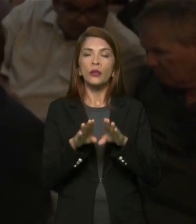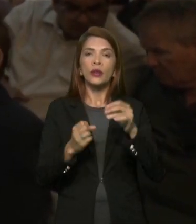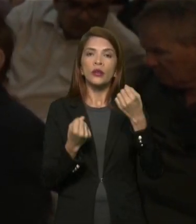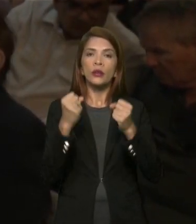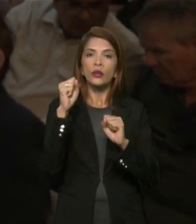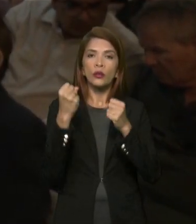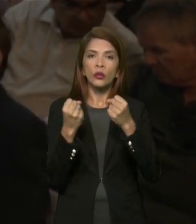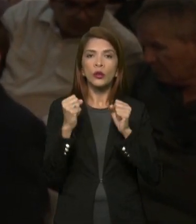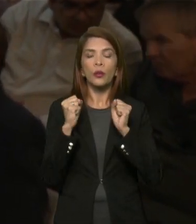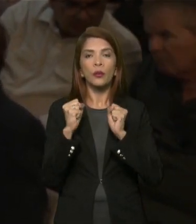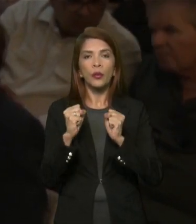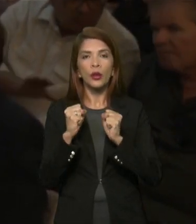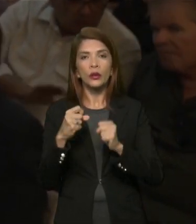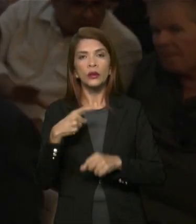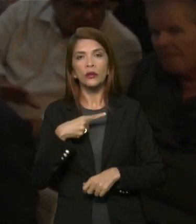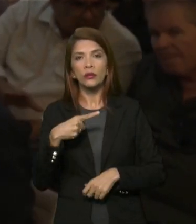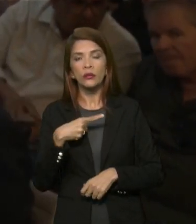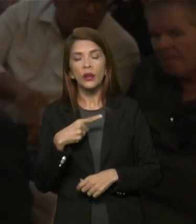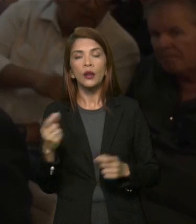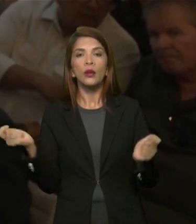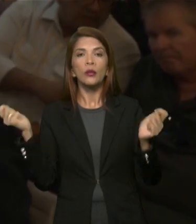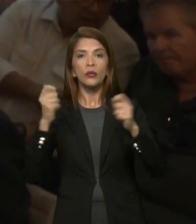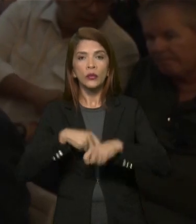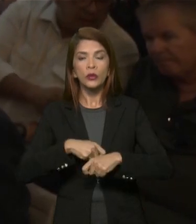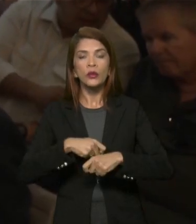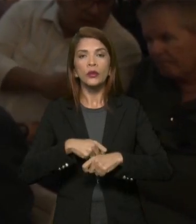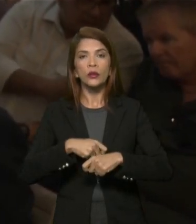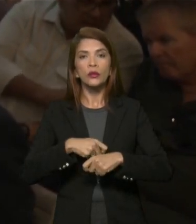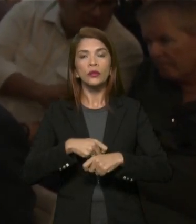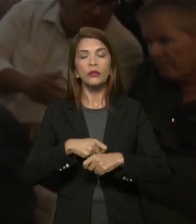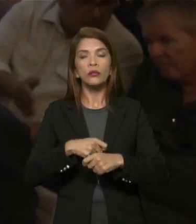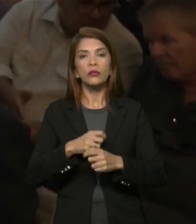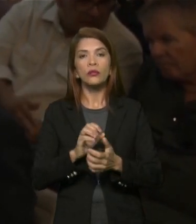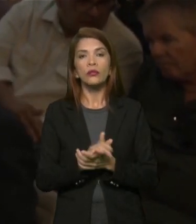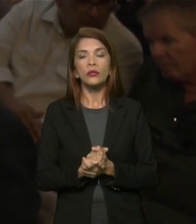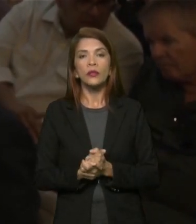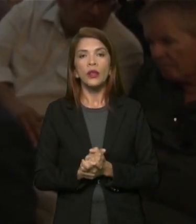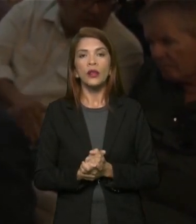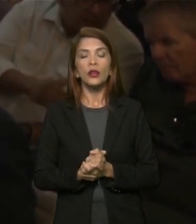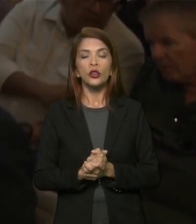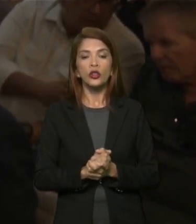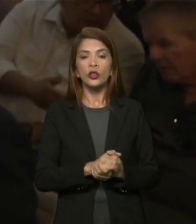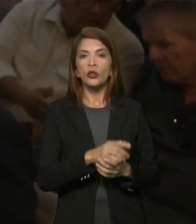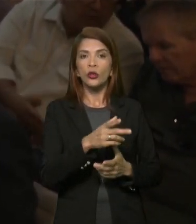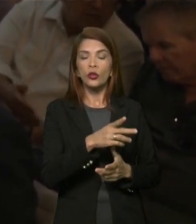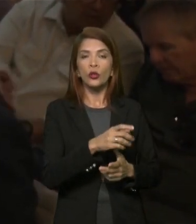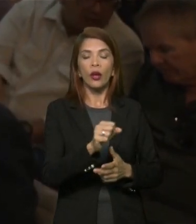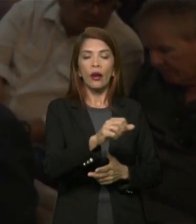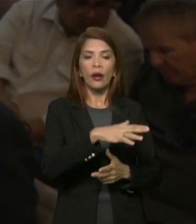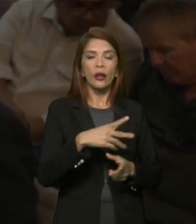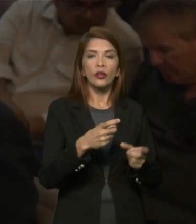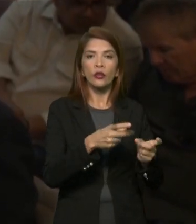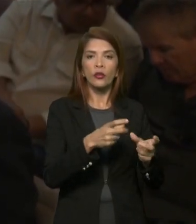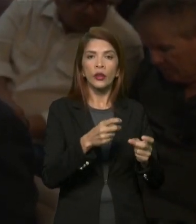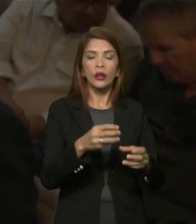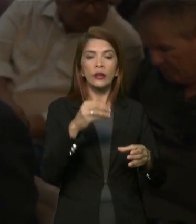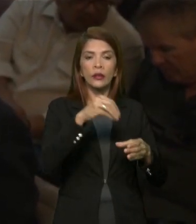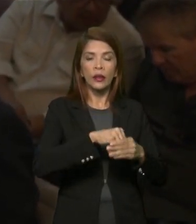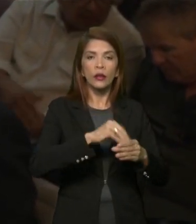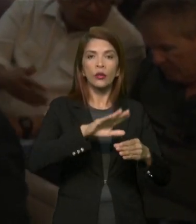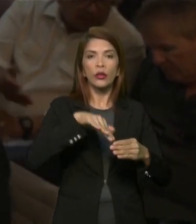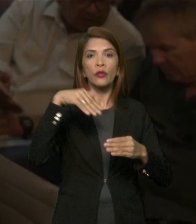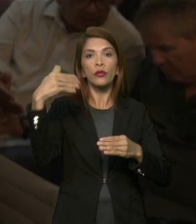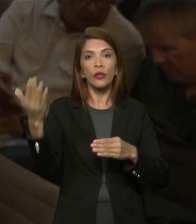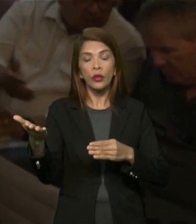mais tenham condições também de poder estar no mercado interno e externo